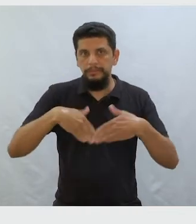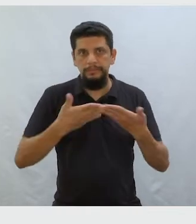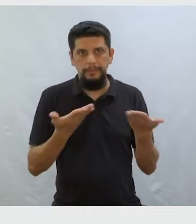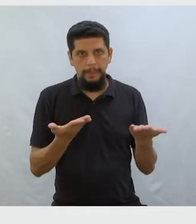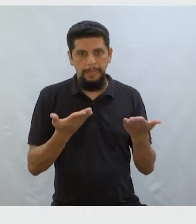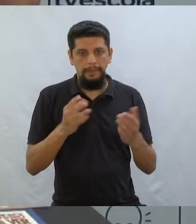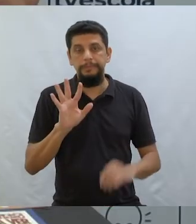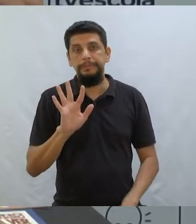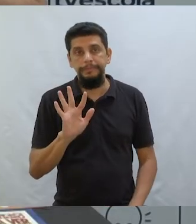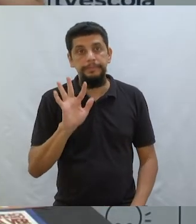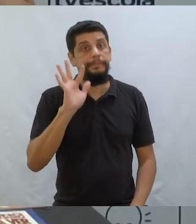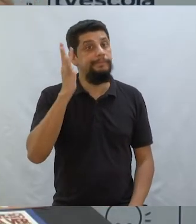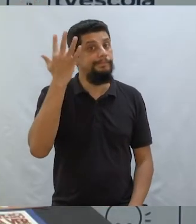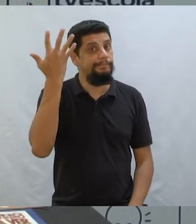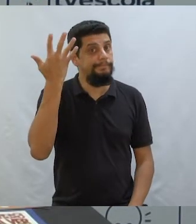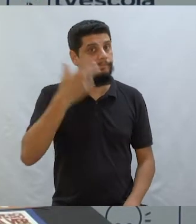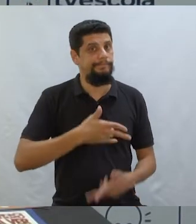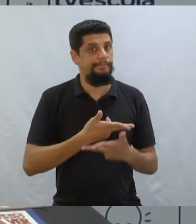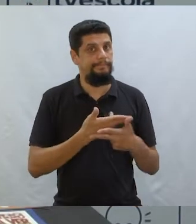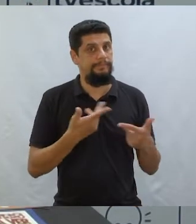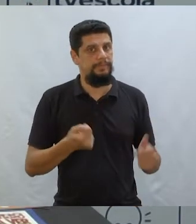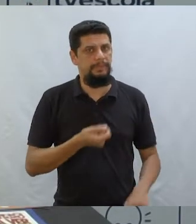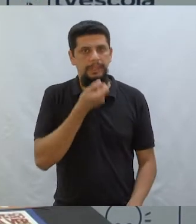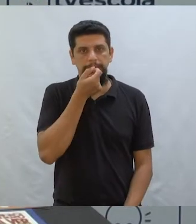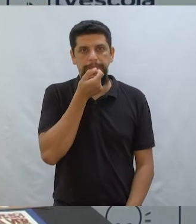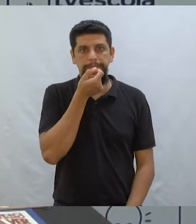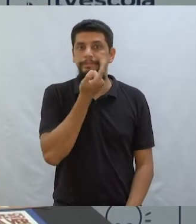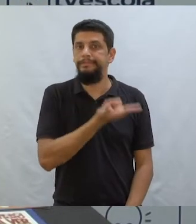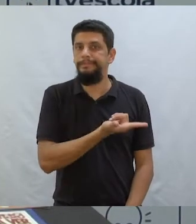então aconteceu uma coisa